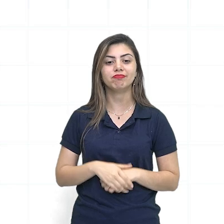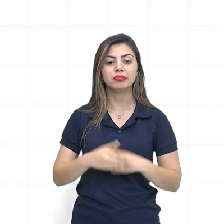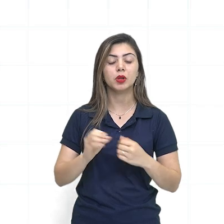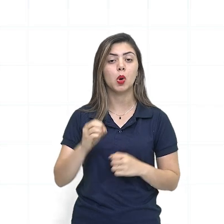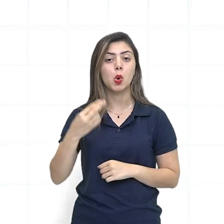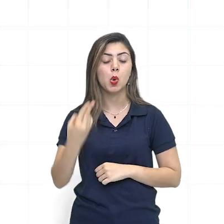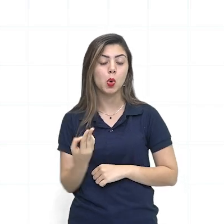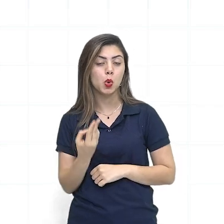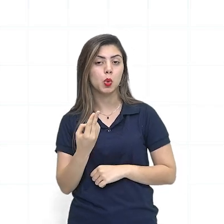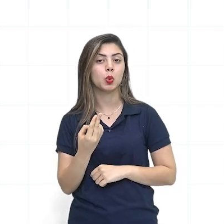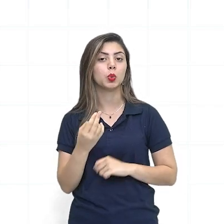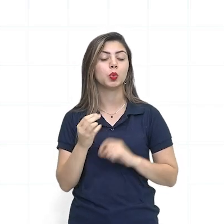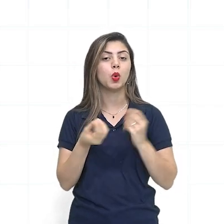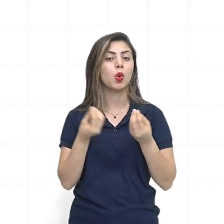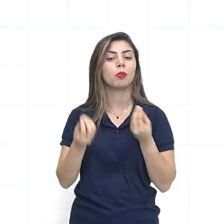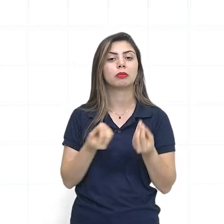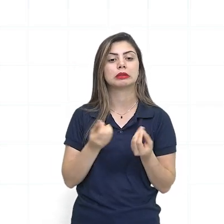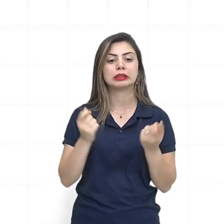ou eles iriam